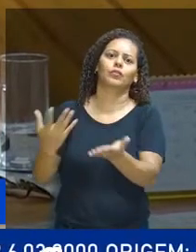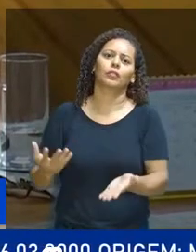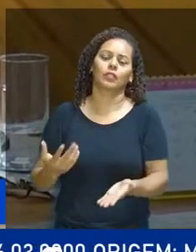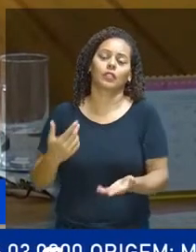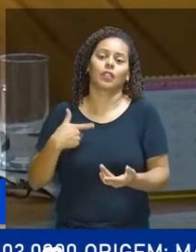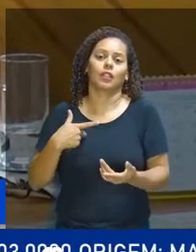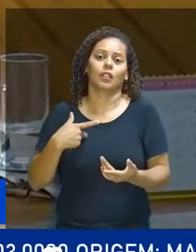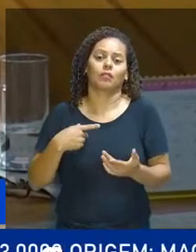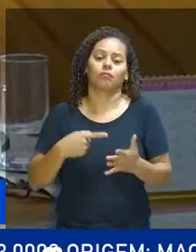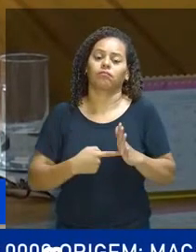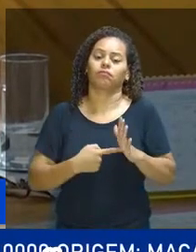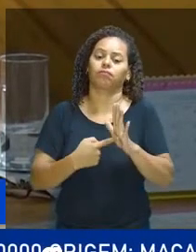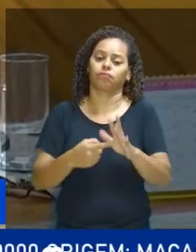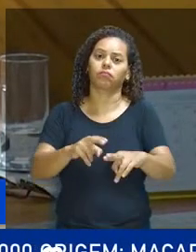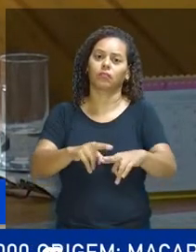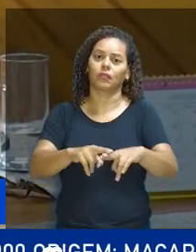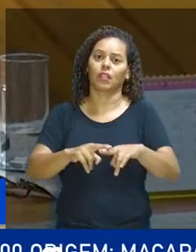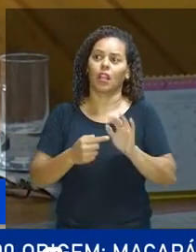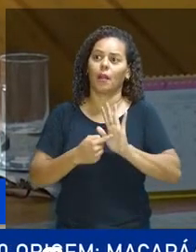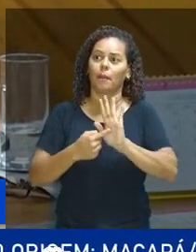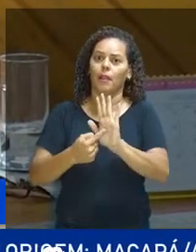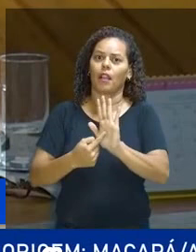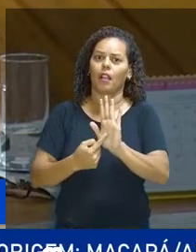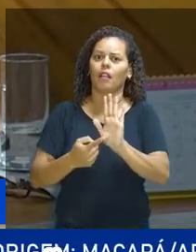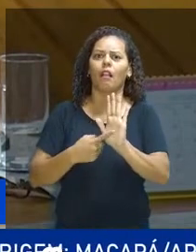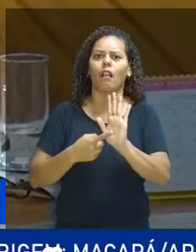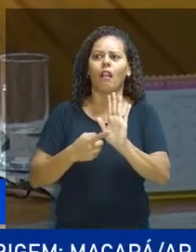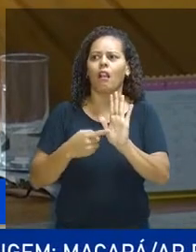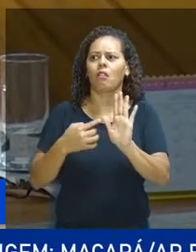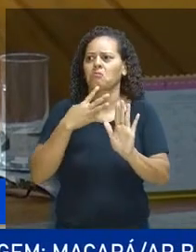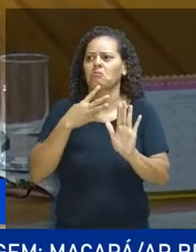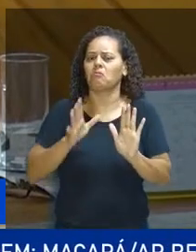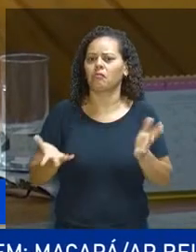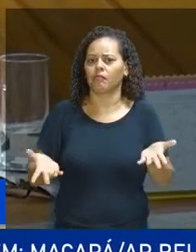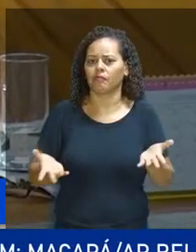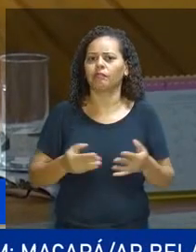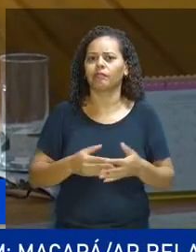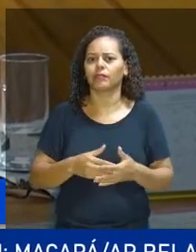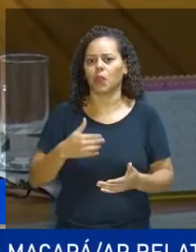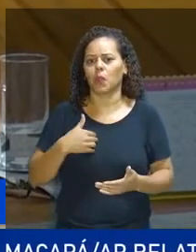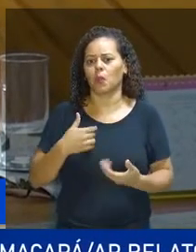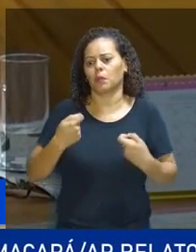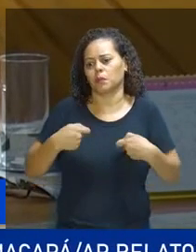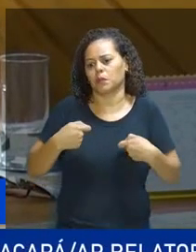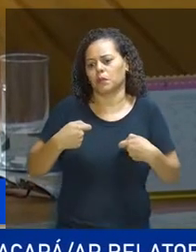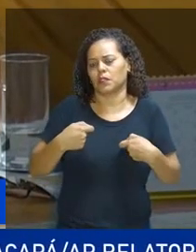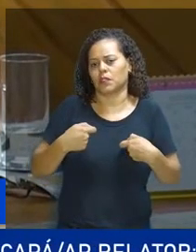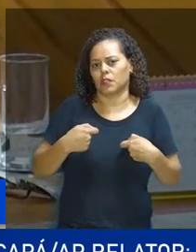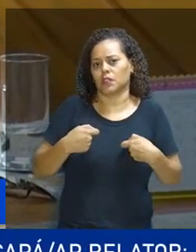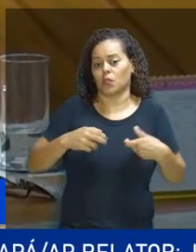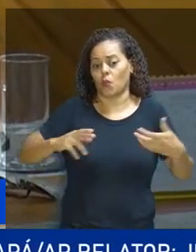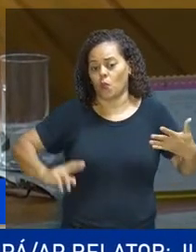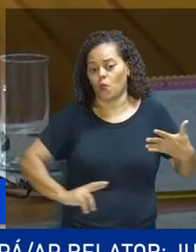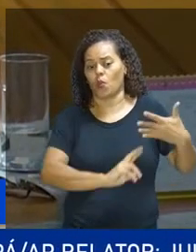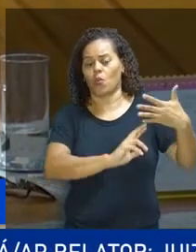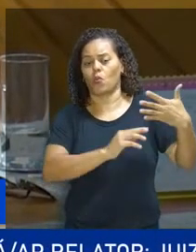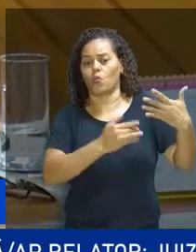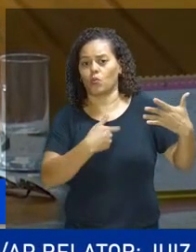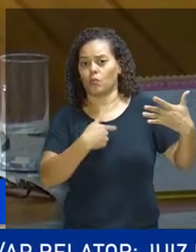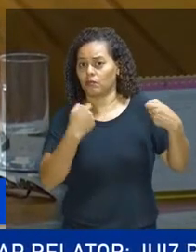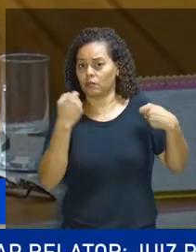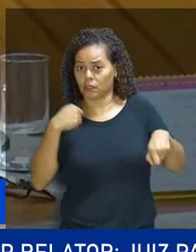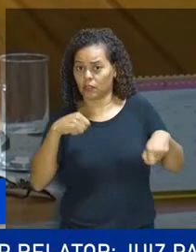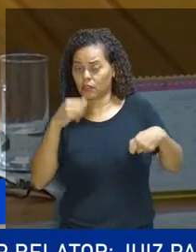no processo, porque o que o NACEP propôs foi a aprovação, Quando o Ministério Público analisou, fez análise de toda a